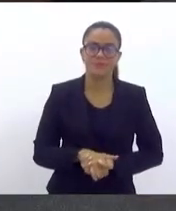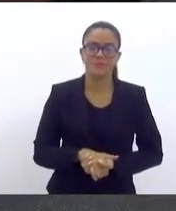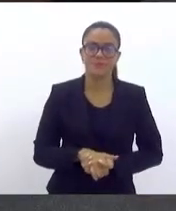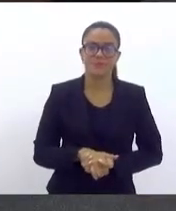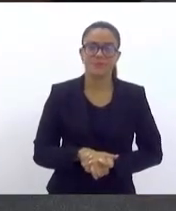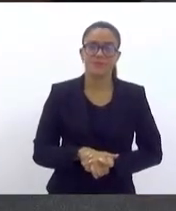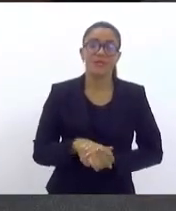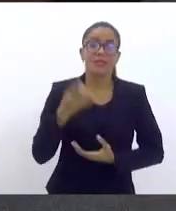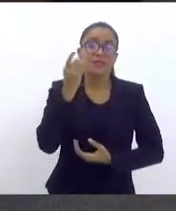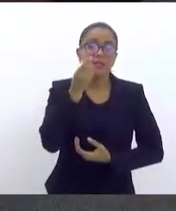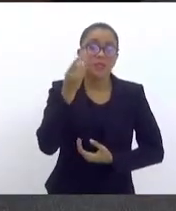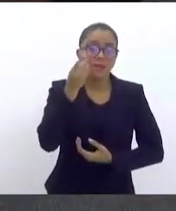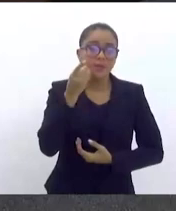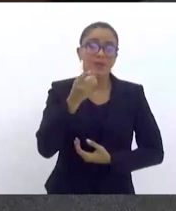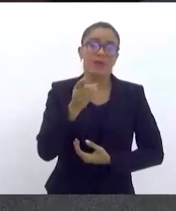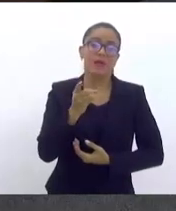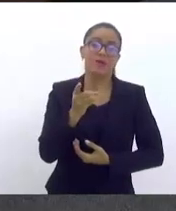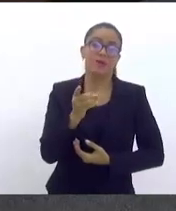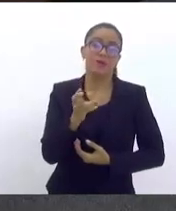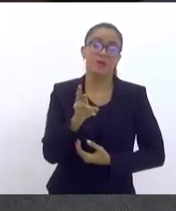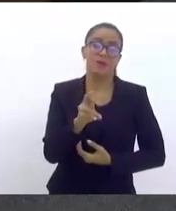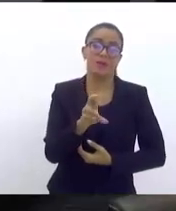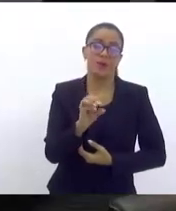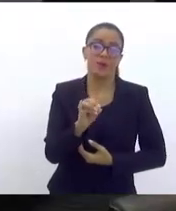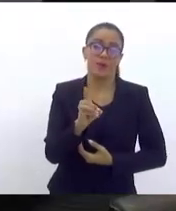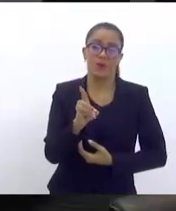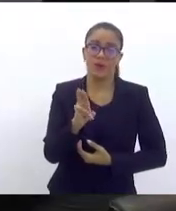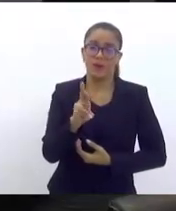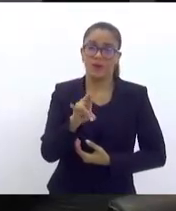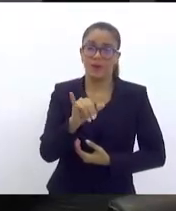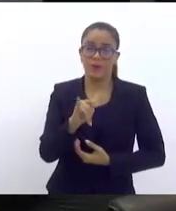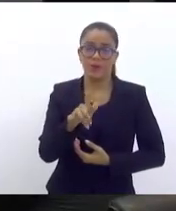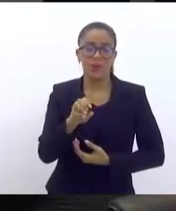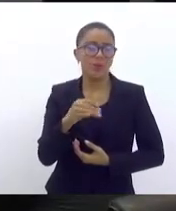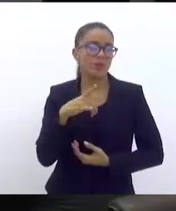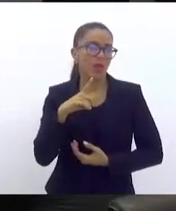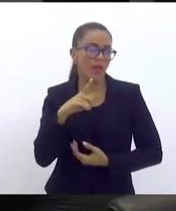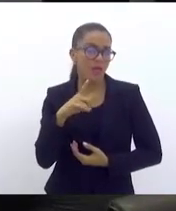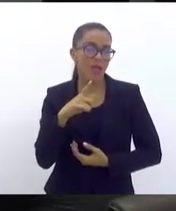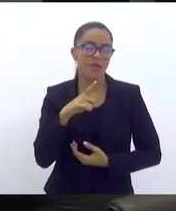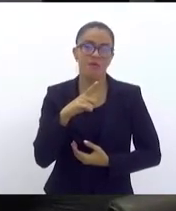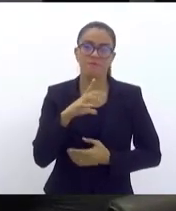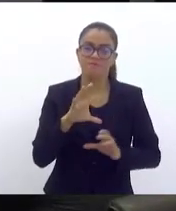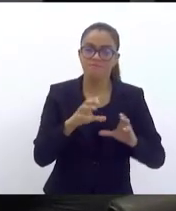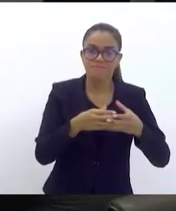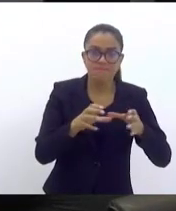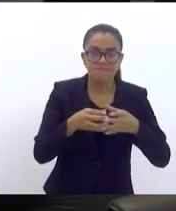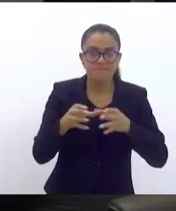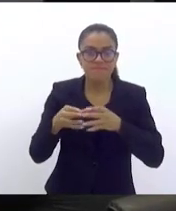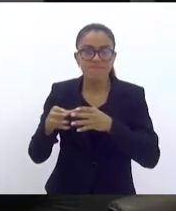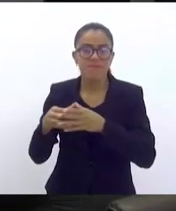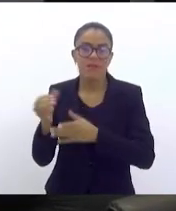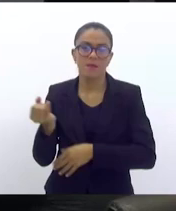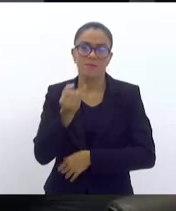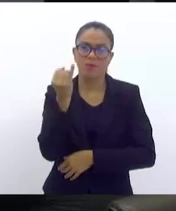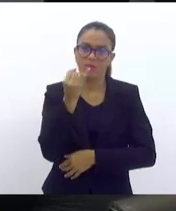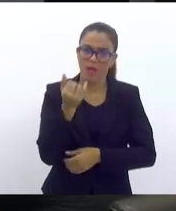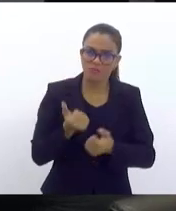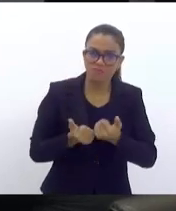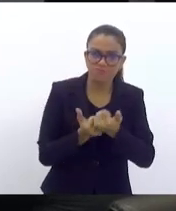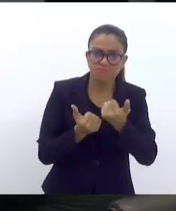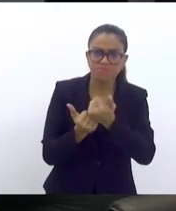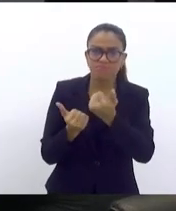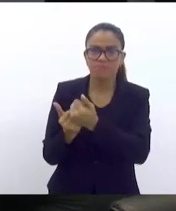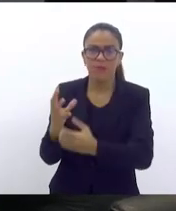Deputado Rodrigo Amorim que tem pautas de grande relevância a esta casa tem contribuído muito nas